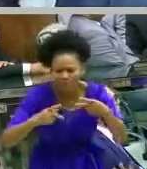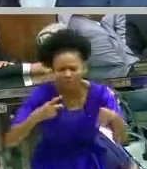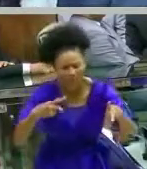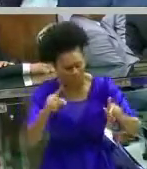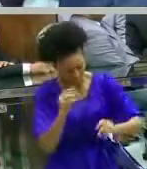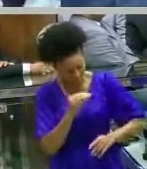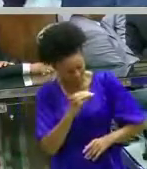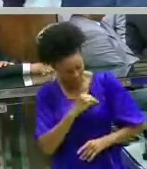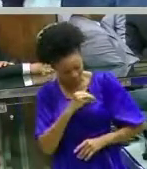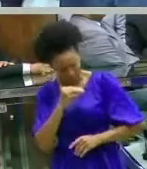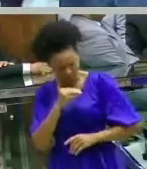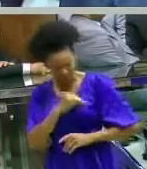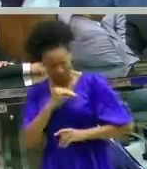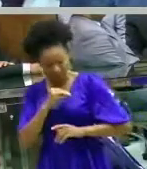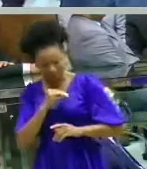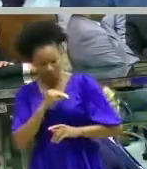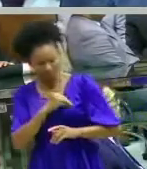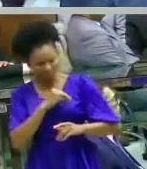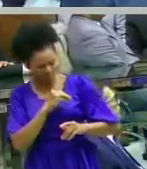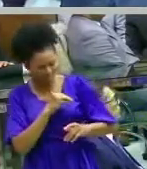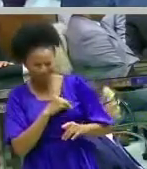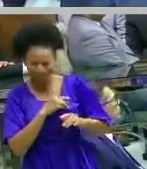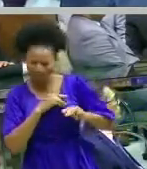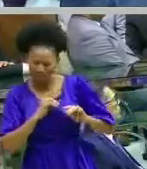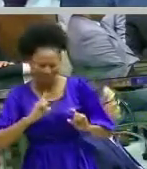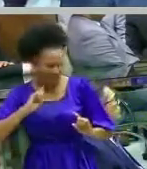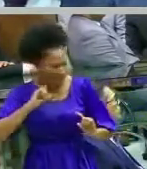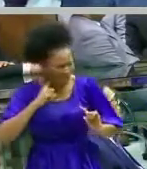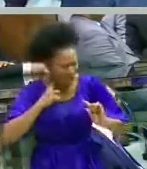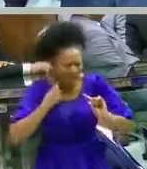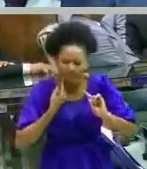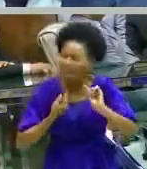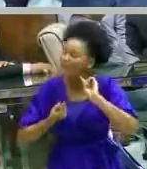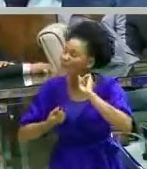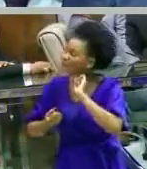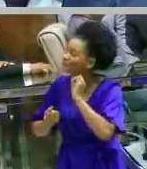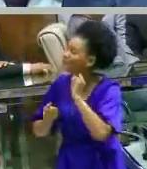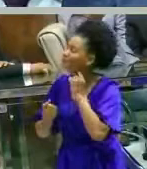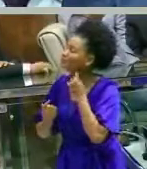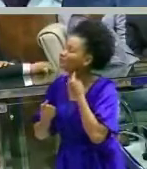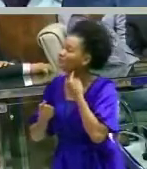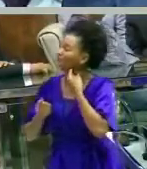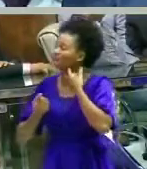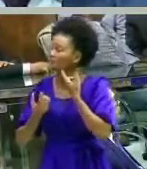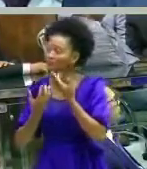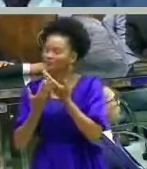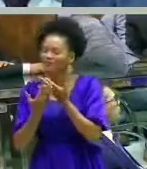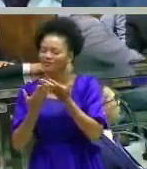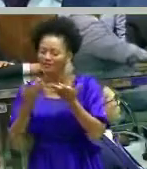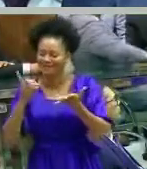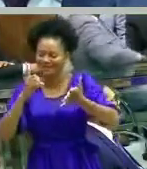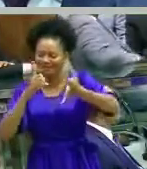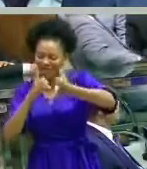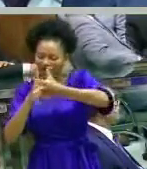iniquidades e dos teus pecados não me